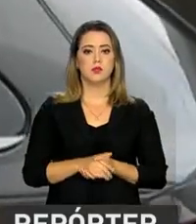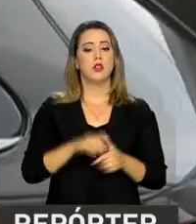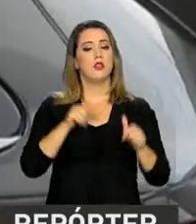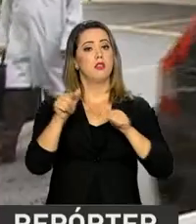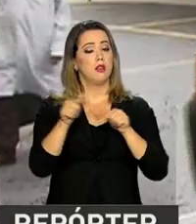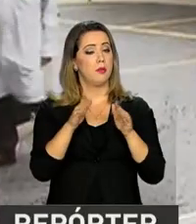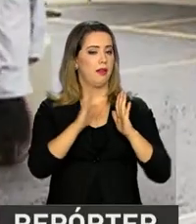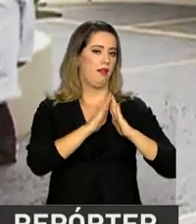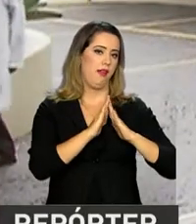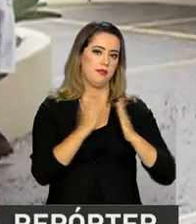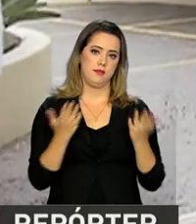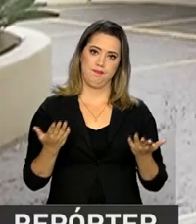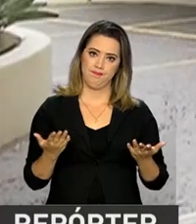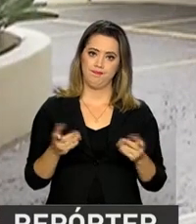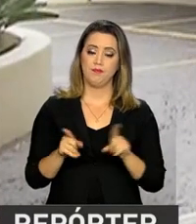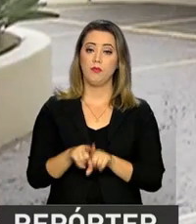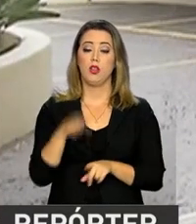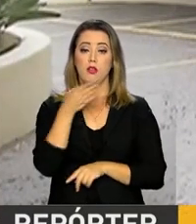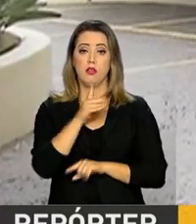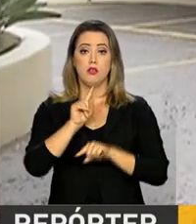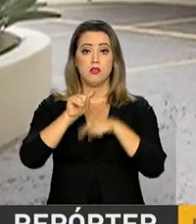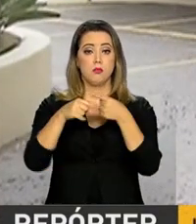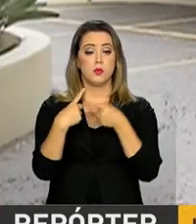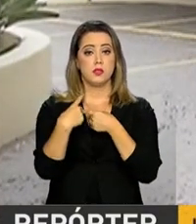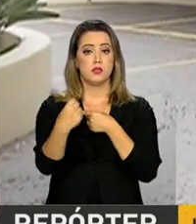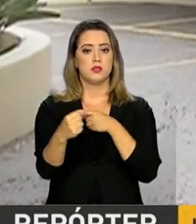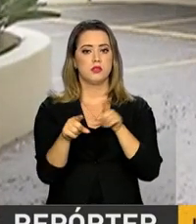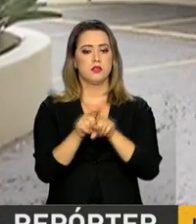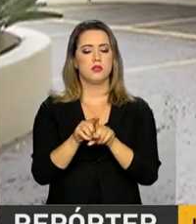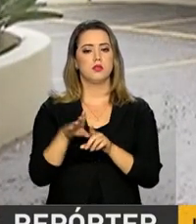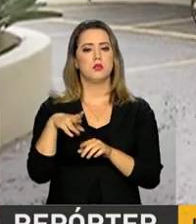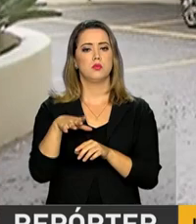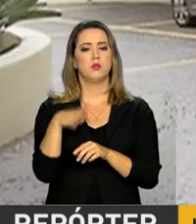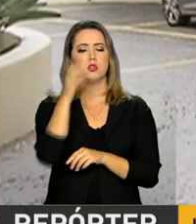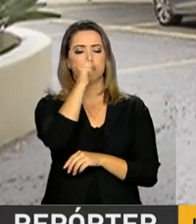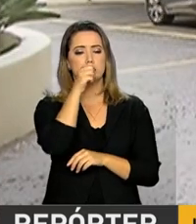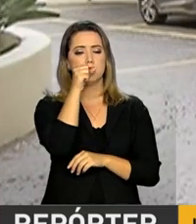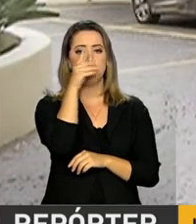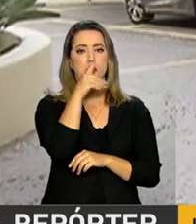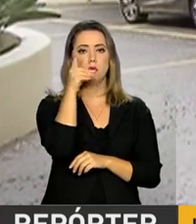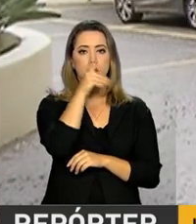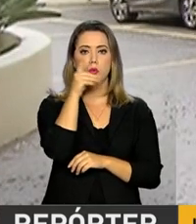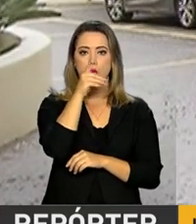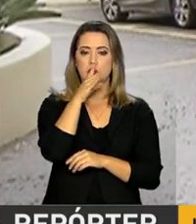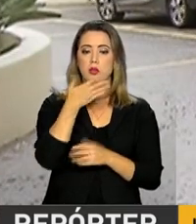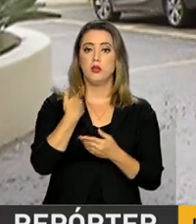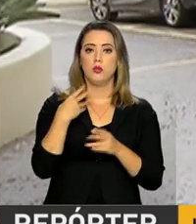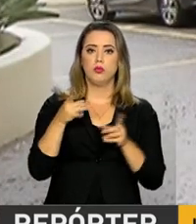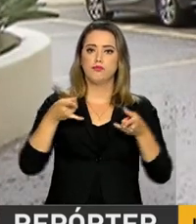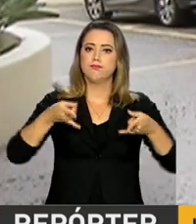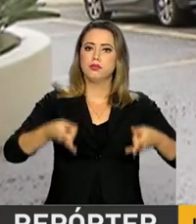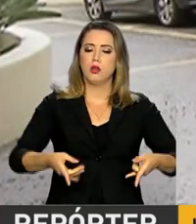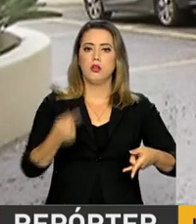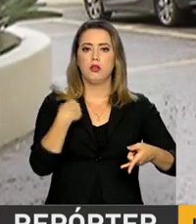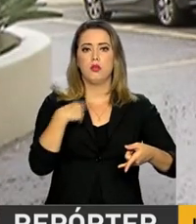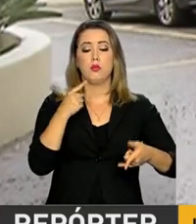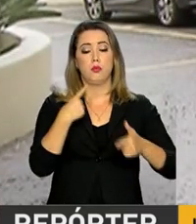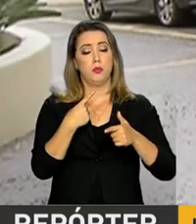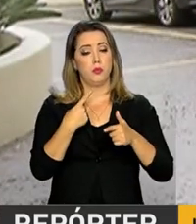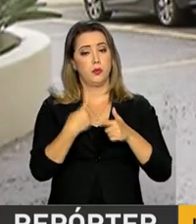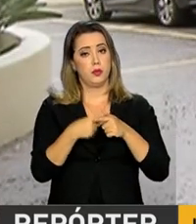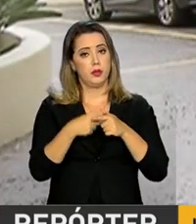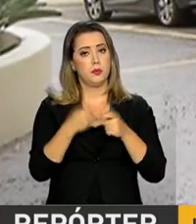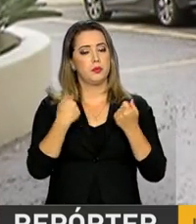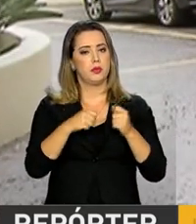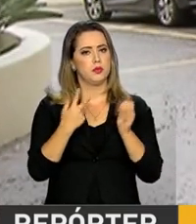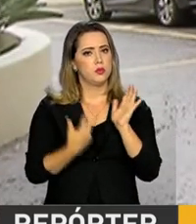o presidente recebeu alta depois de ficar internado durante todo o fim de semana para se recuperar de uma intervenção cirúrgica na próstata o